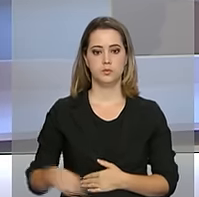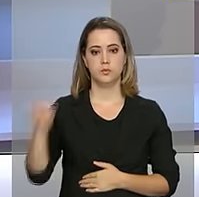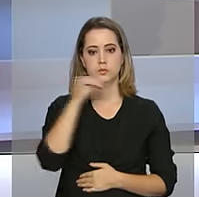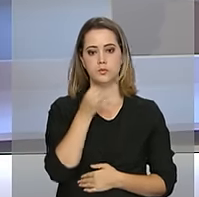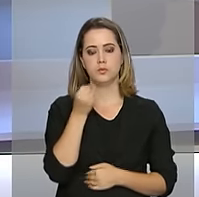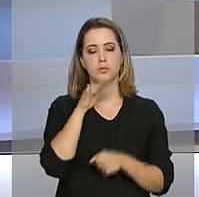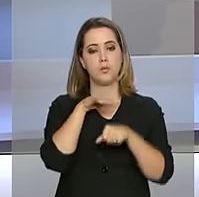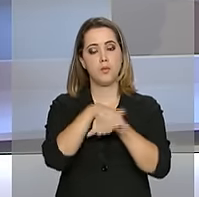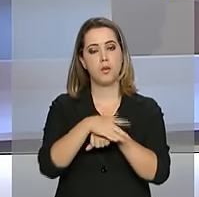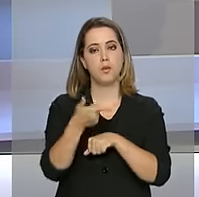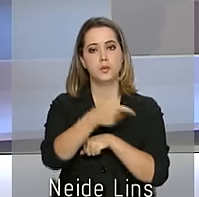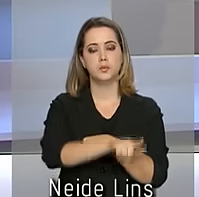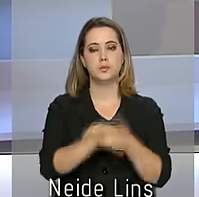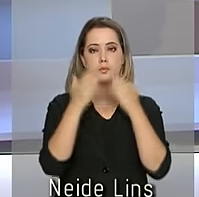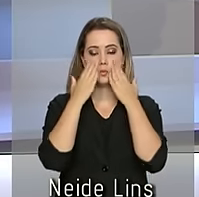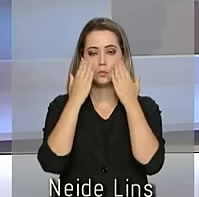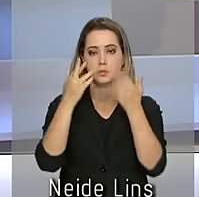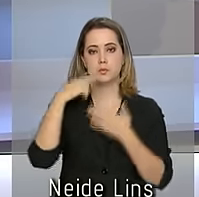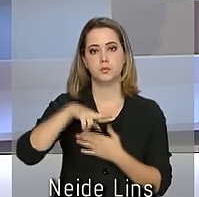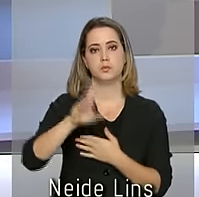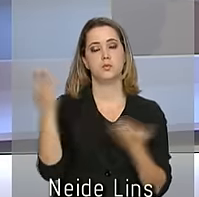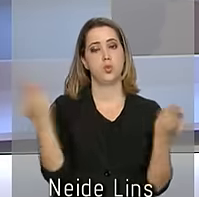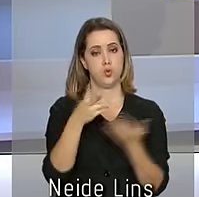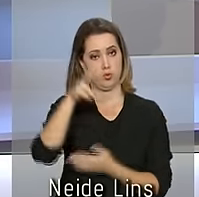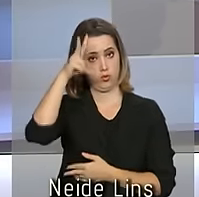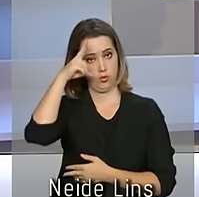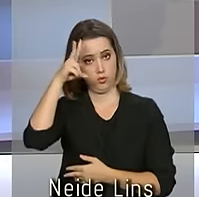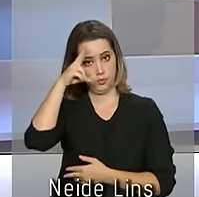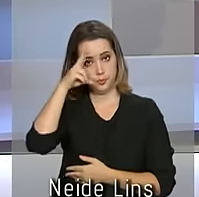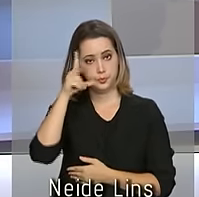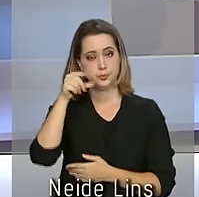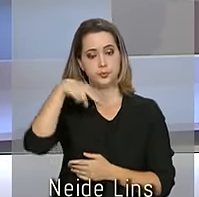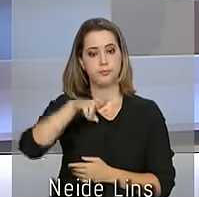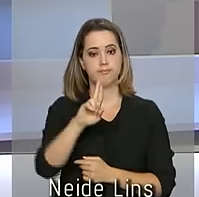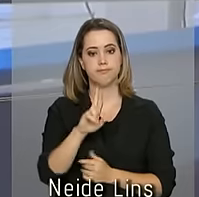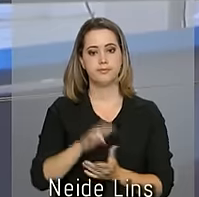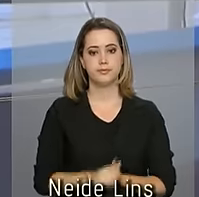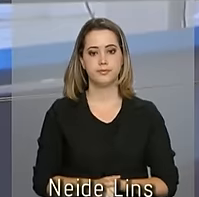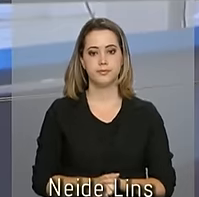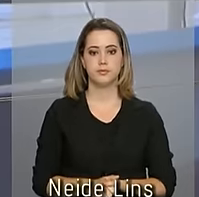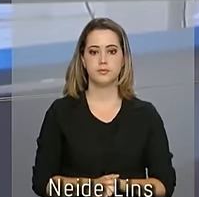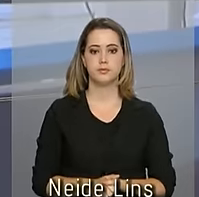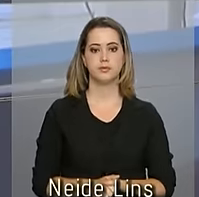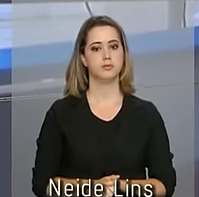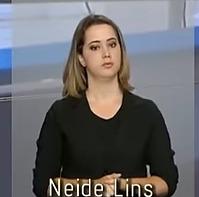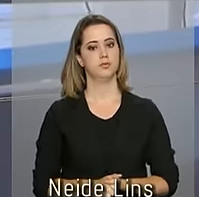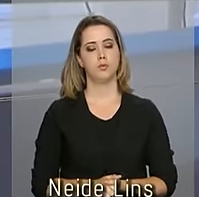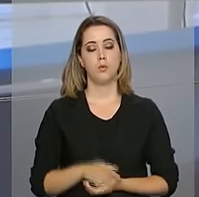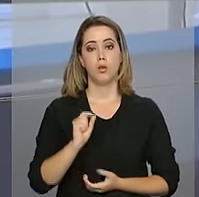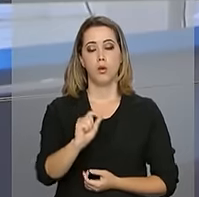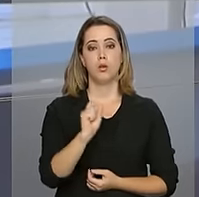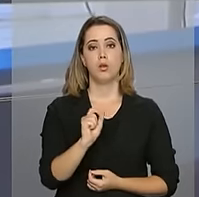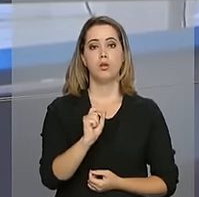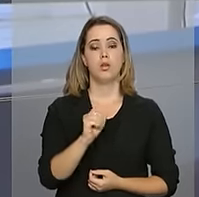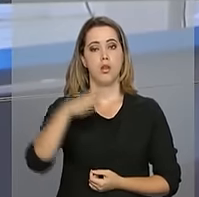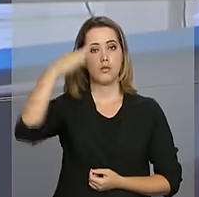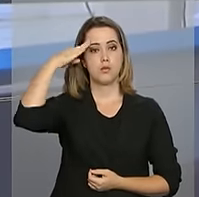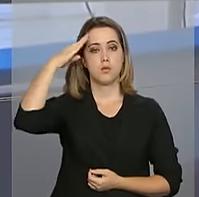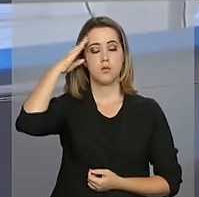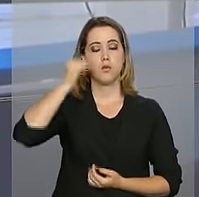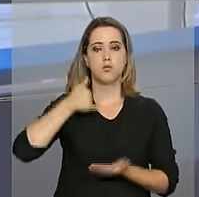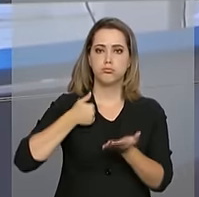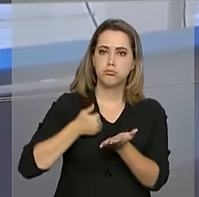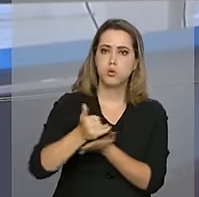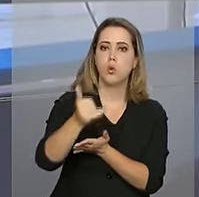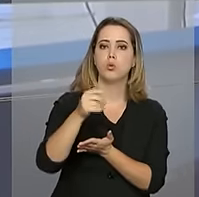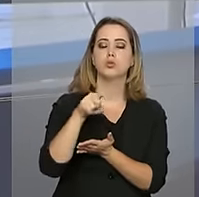Olá, boa noite. No ar a última edição desta segunda-feira do Repórter NBR. As Forças Armadas vão continuar as